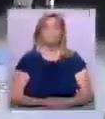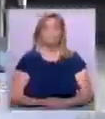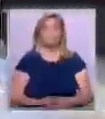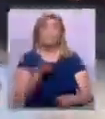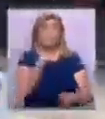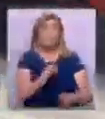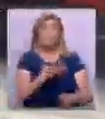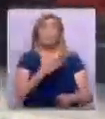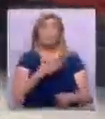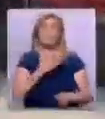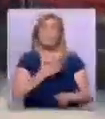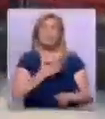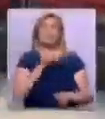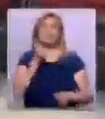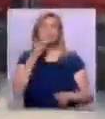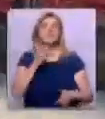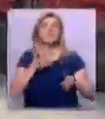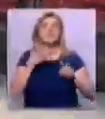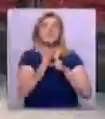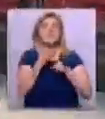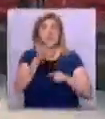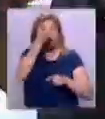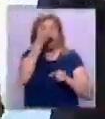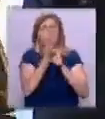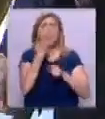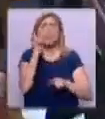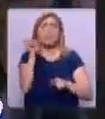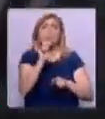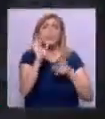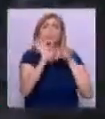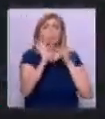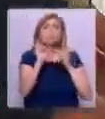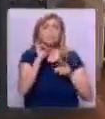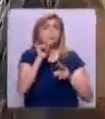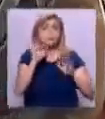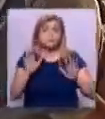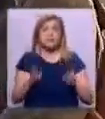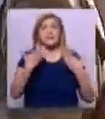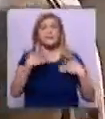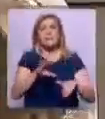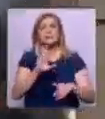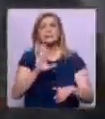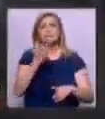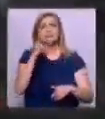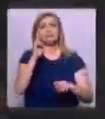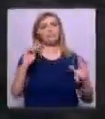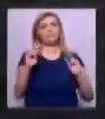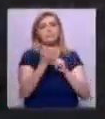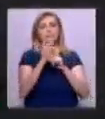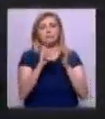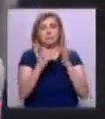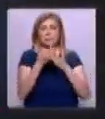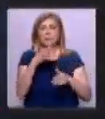Diz que não gosta de se precipitar nas opiniões sobre o que não conhece em detalhe, mas não deixa de tirar uma primeira impressão das